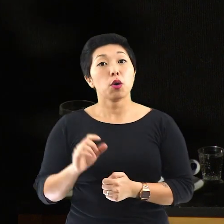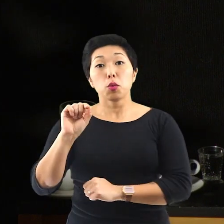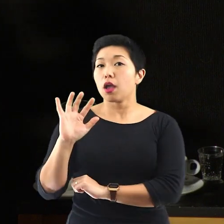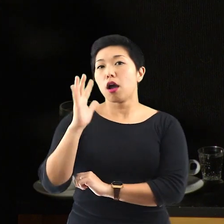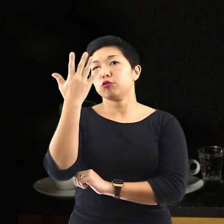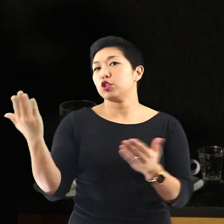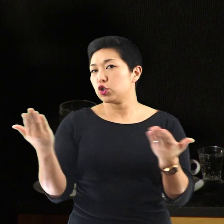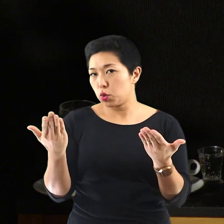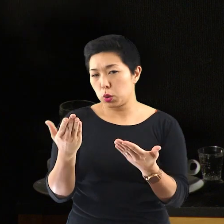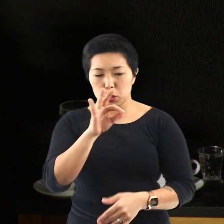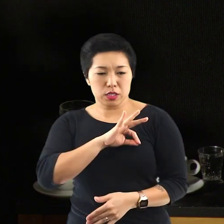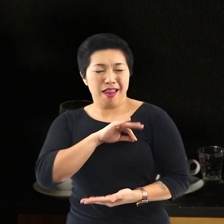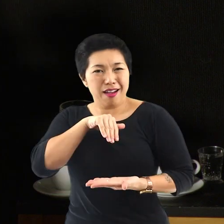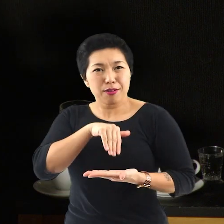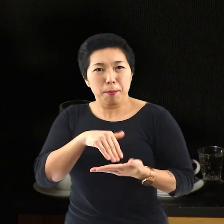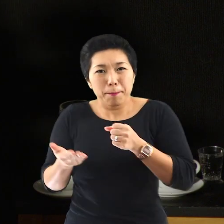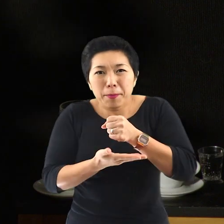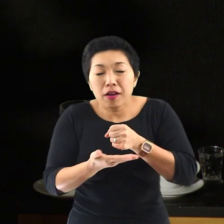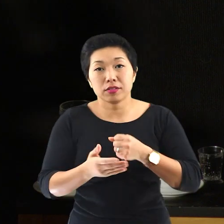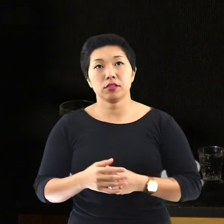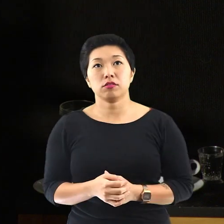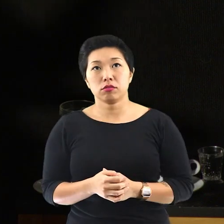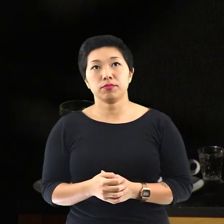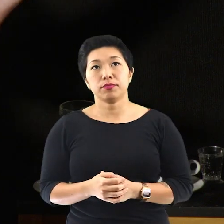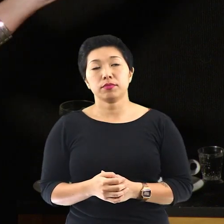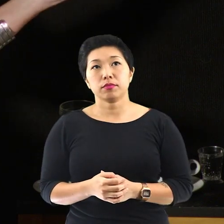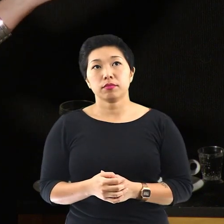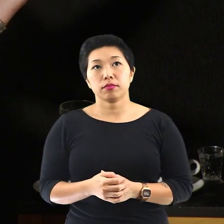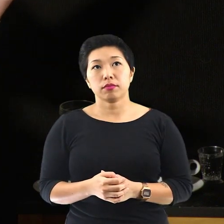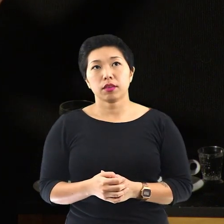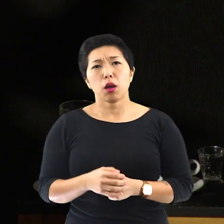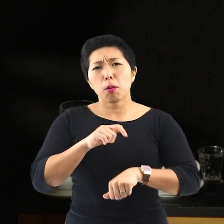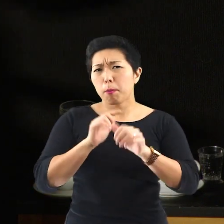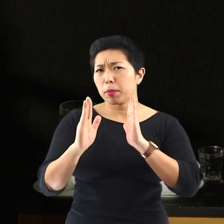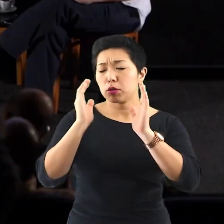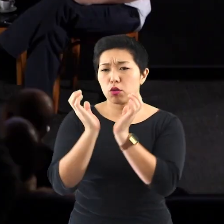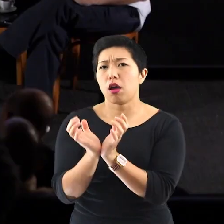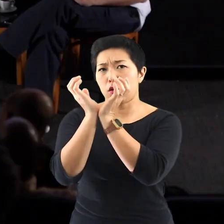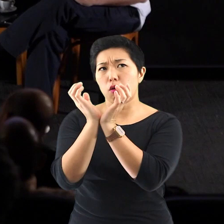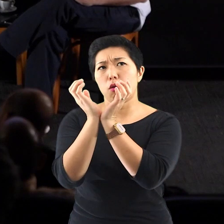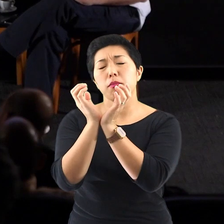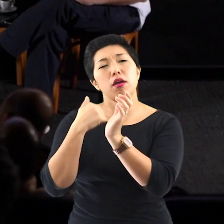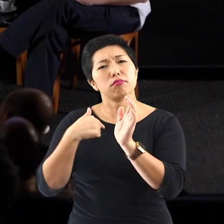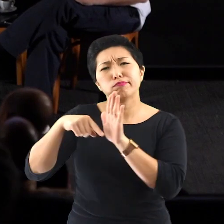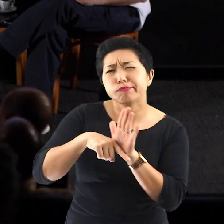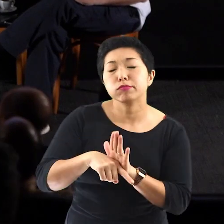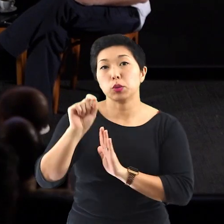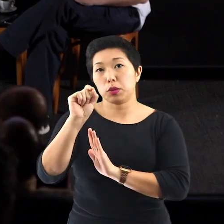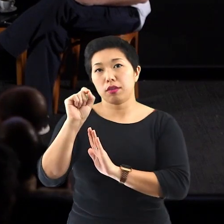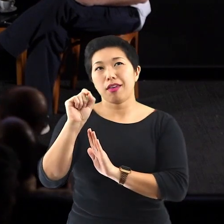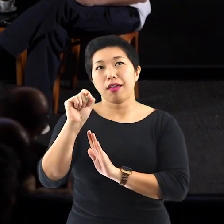E o que acontece hoje com a renda básica? Já são, durante a Copa, eu resolvi fazer o levantamento